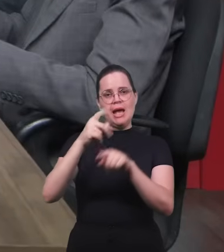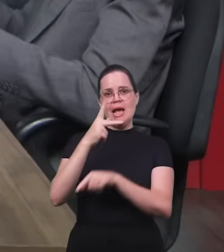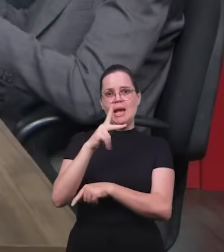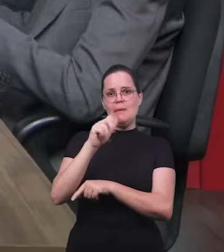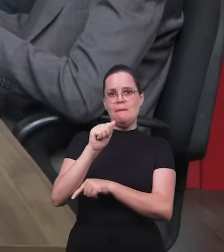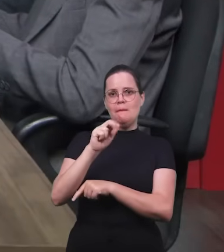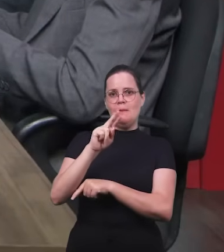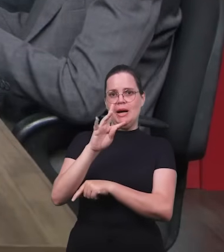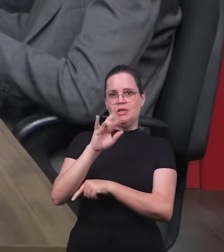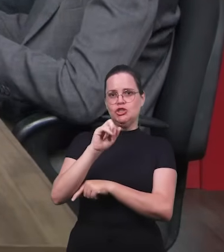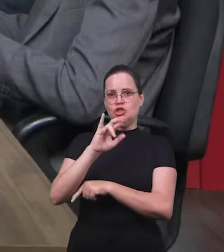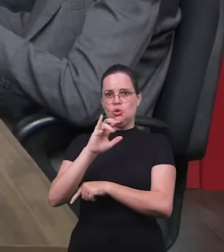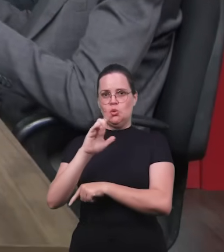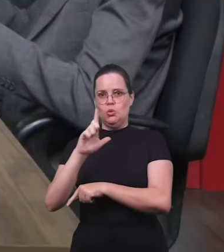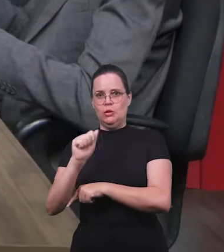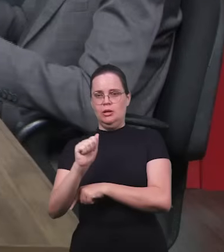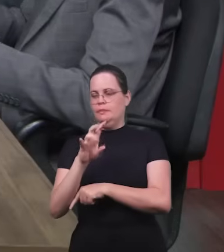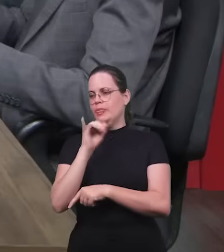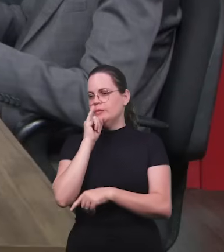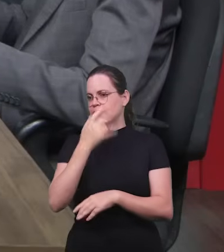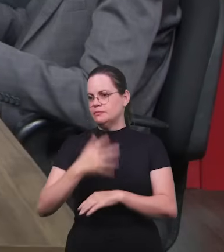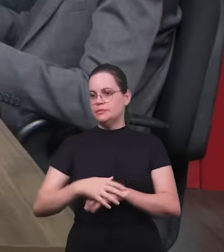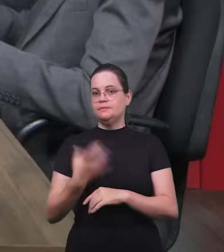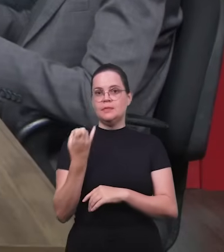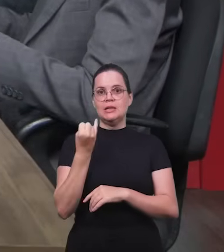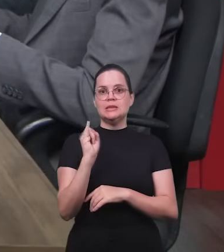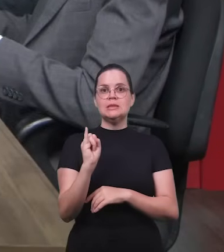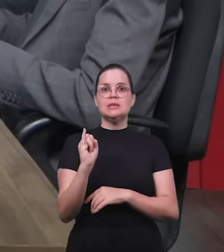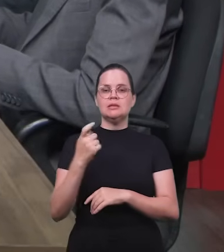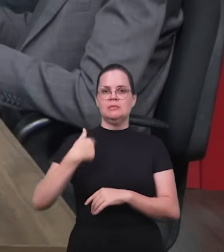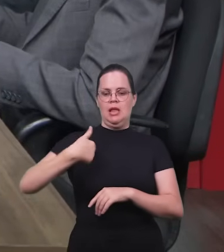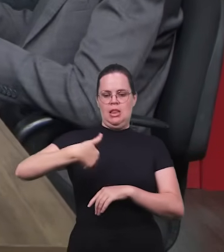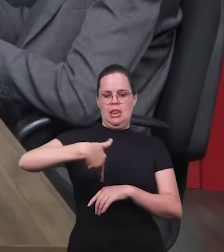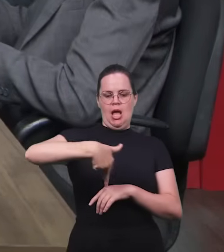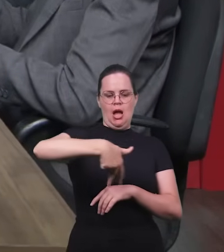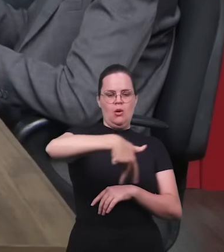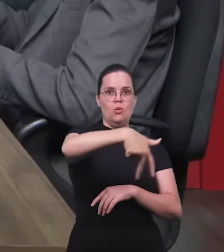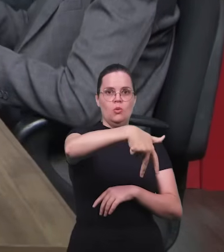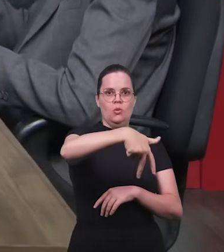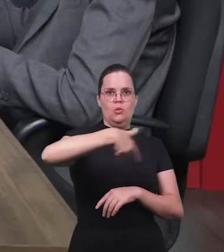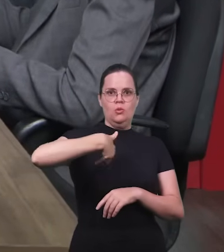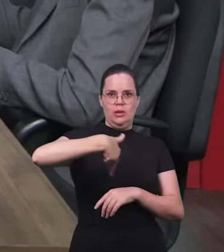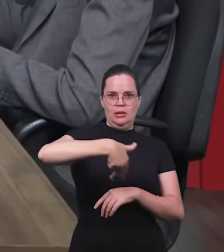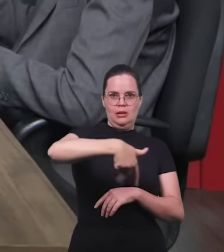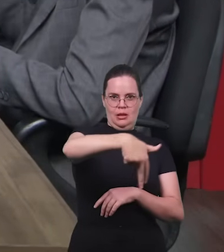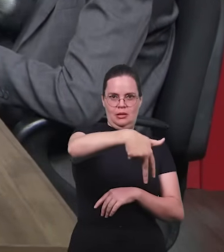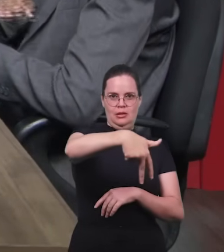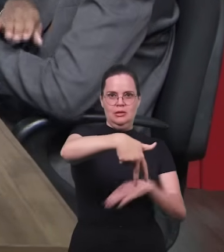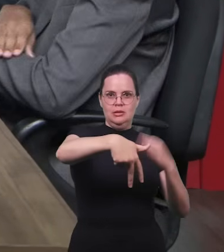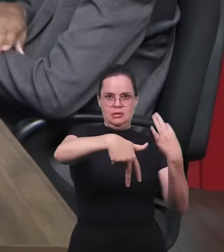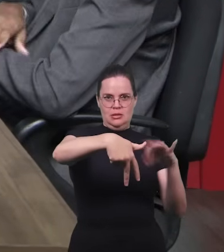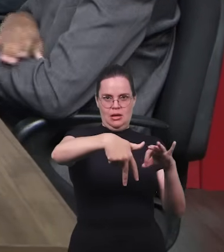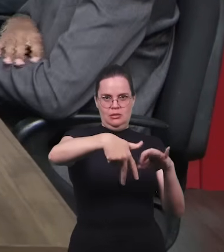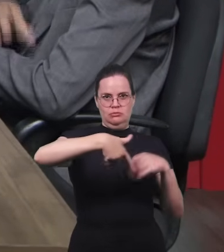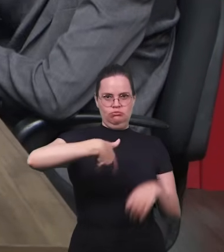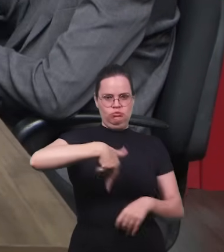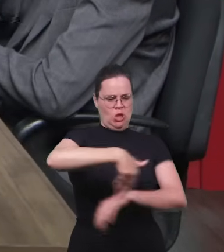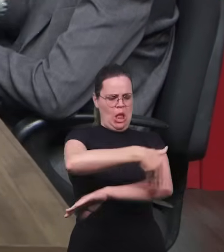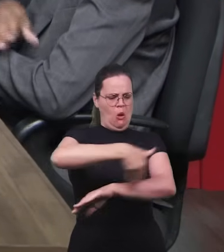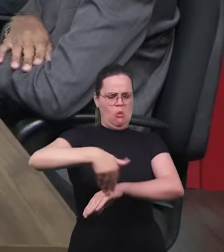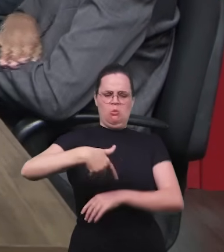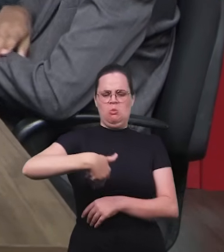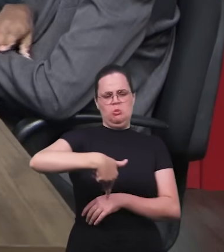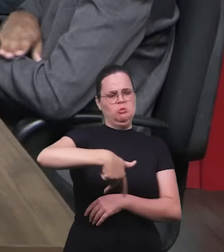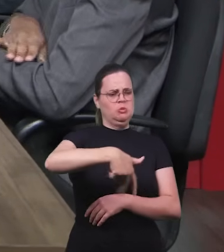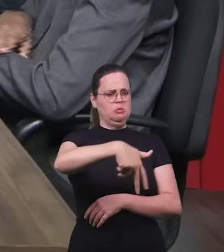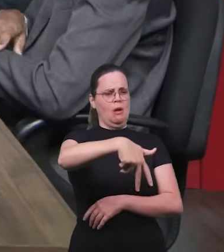uma onda e uma partícula? Por exemplo, nós saímos na rua, nós ali estamos sentindo, né, o sol aquecendo, a luz do sol